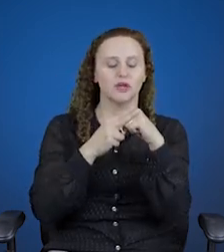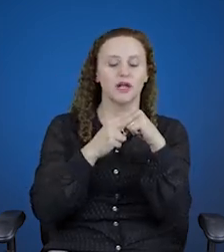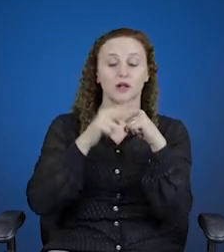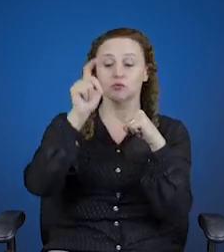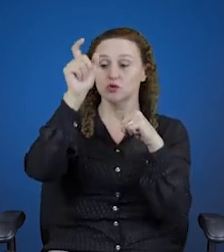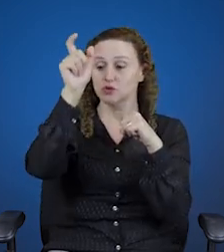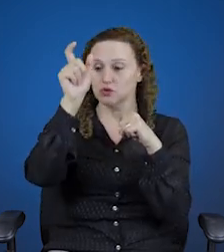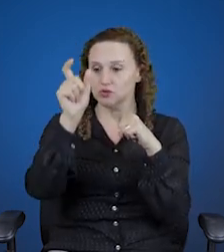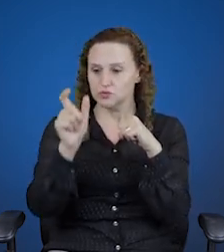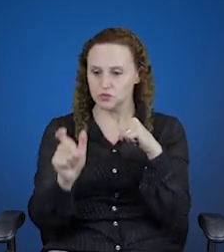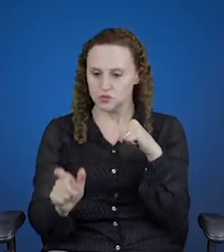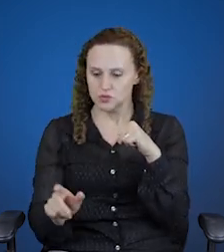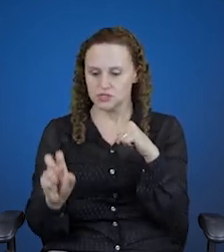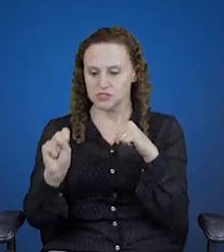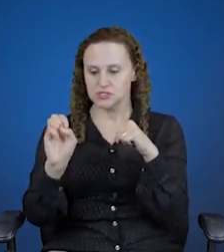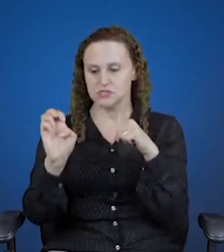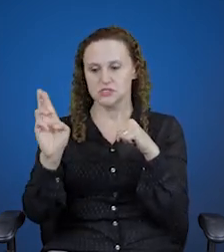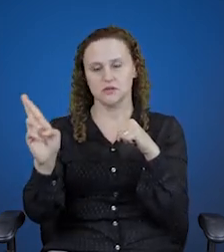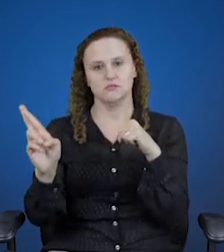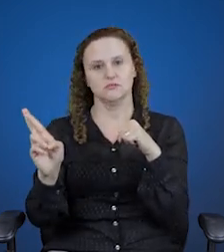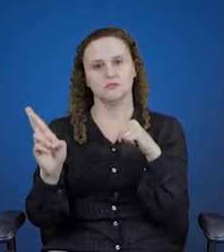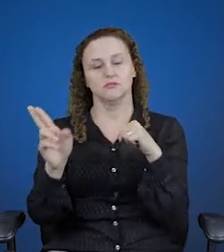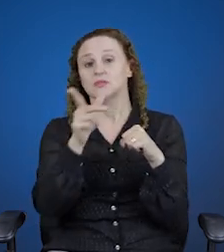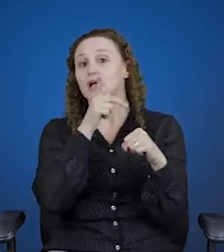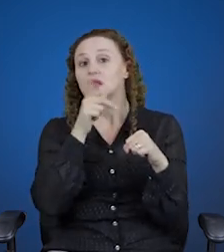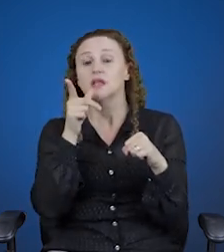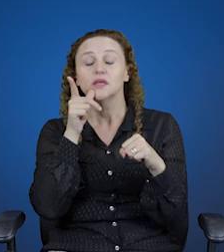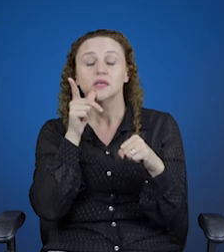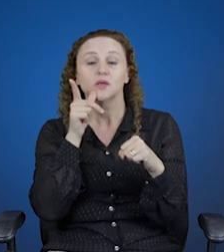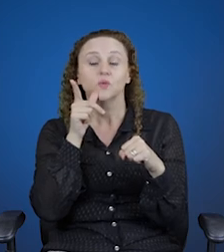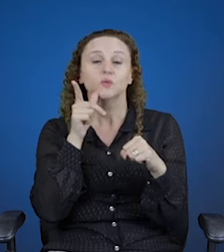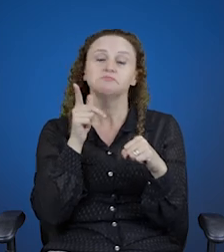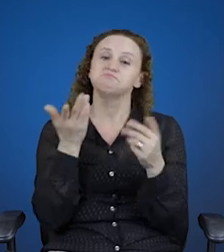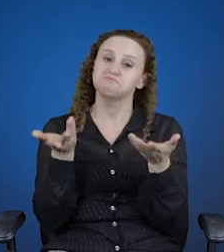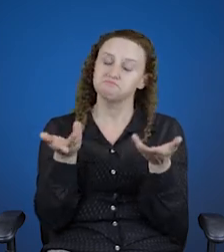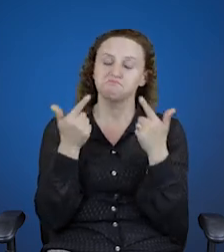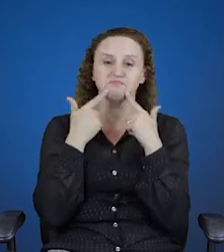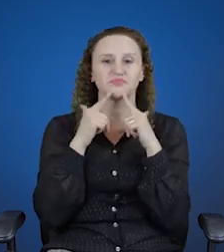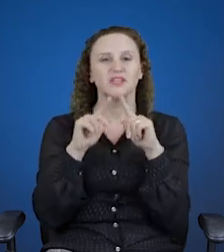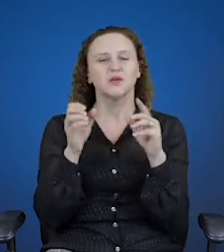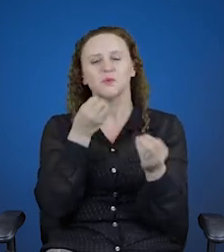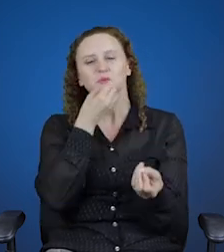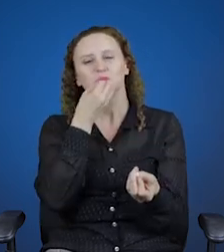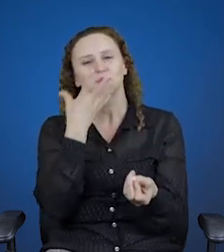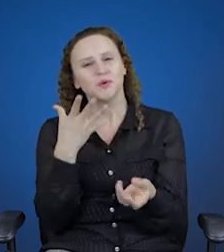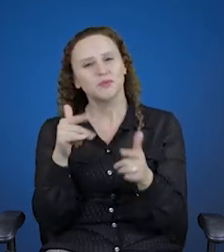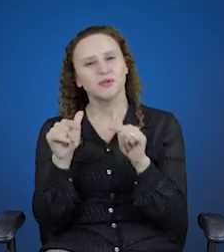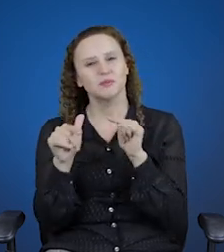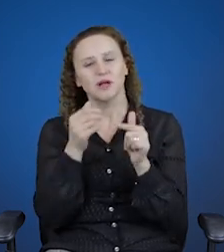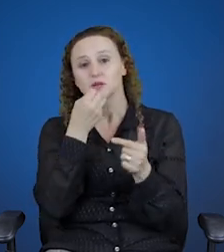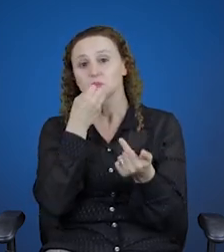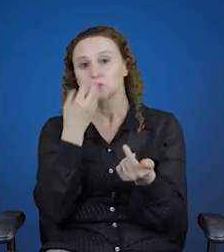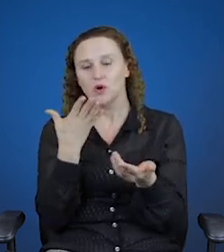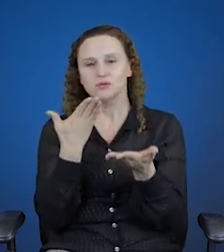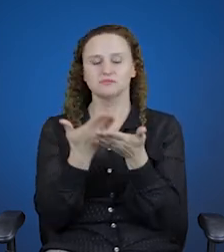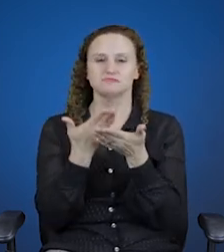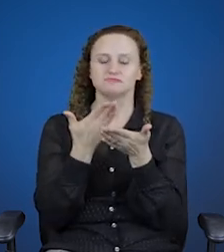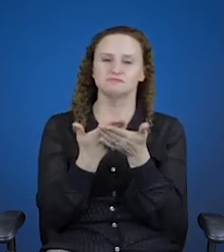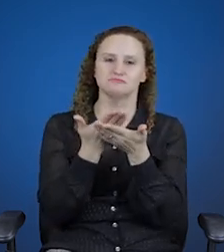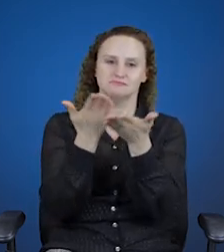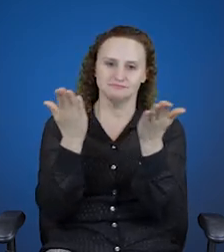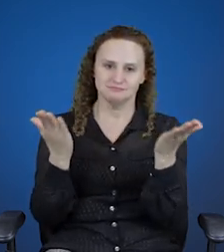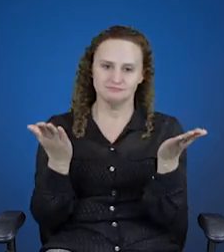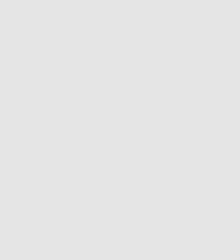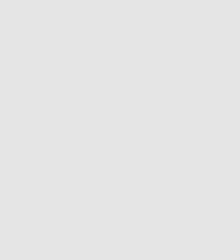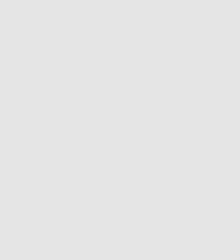ser uma função também de como predicativo do sujeito na língua latina é um bom trabalho a todos um bom